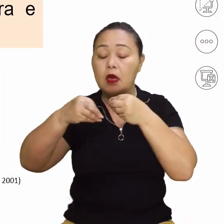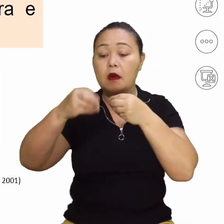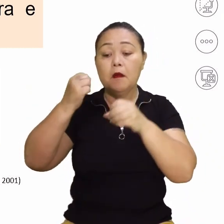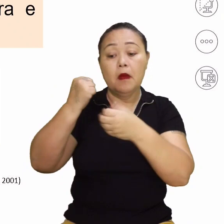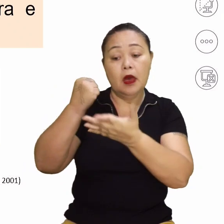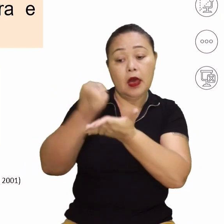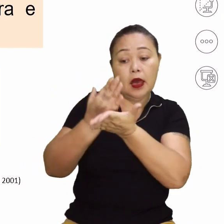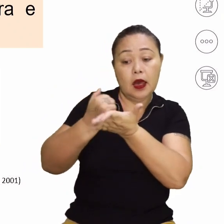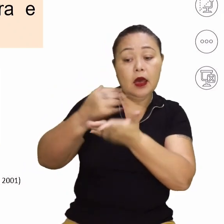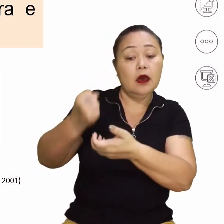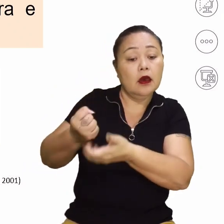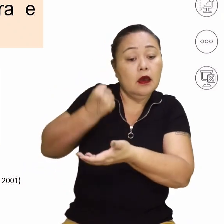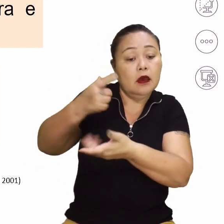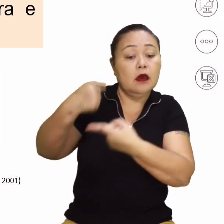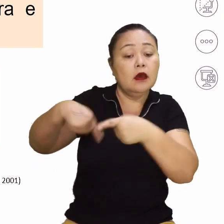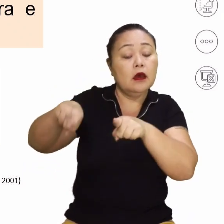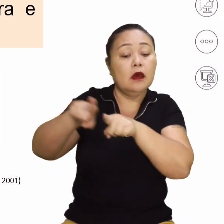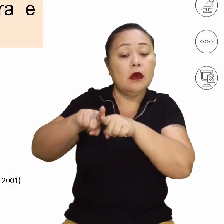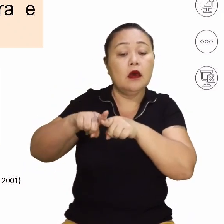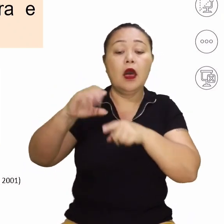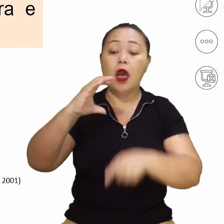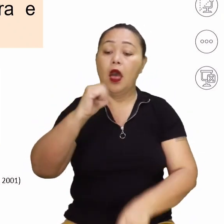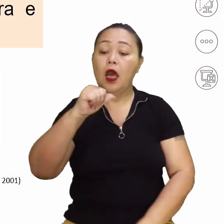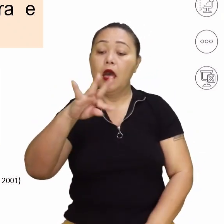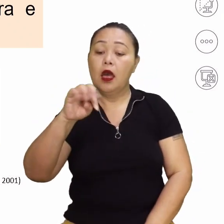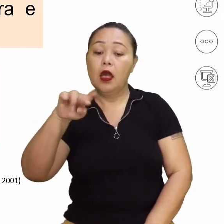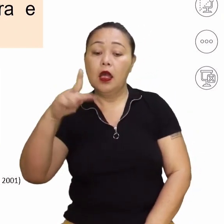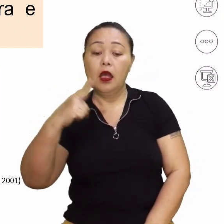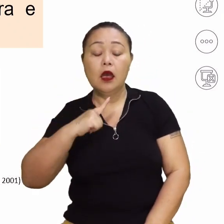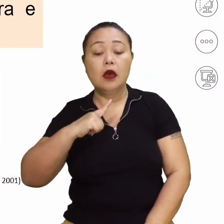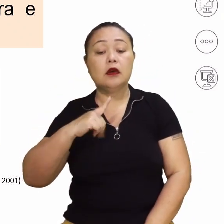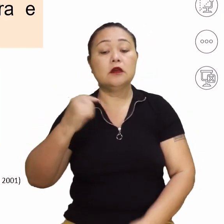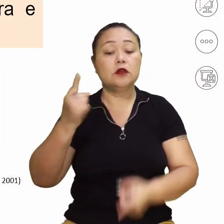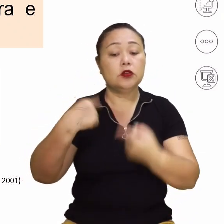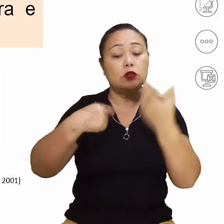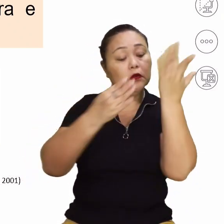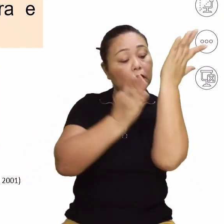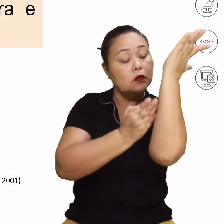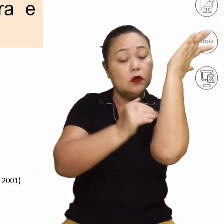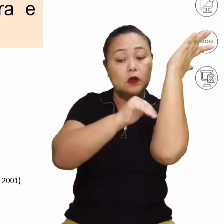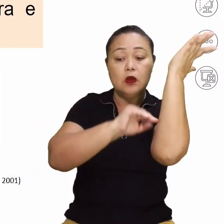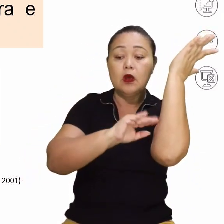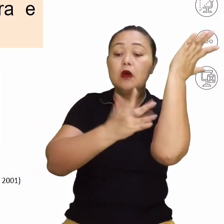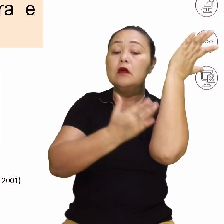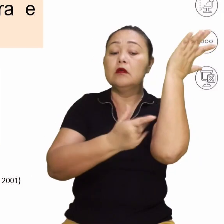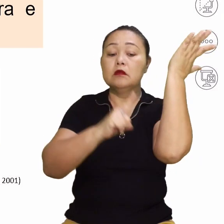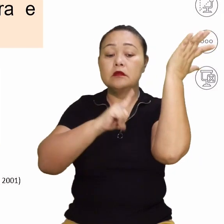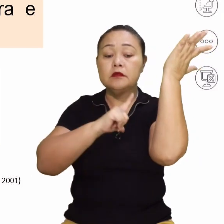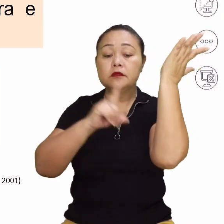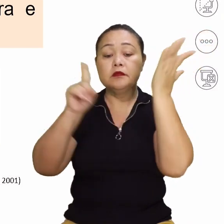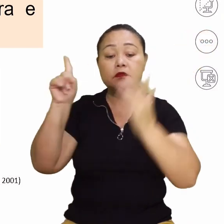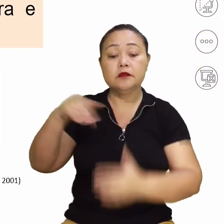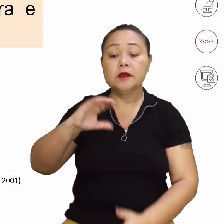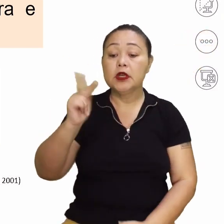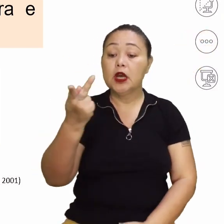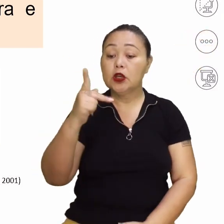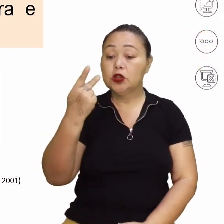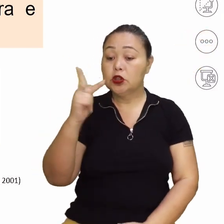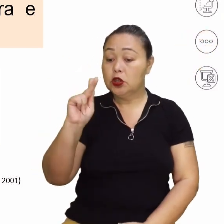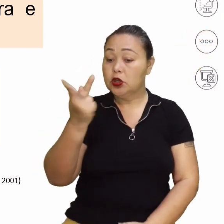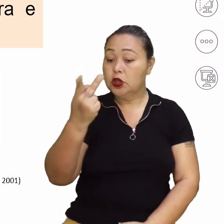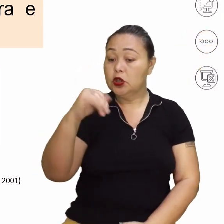ele não são não produzem muito artesanatos a chicha é a sua bebida preferida